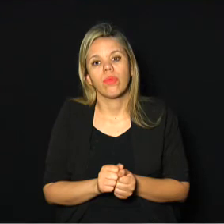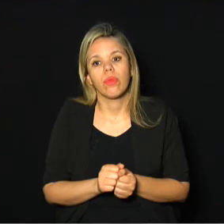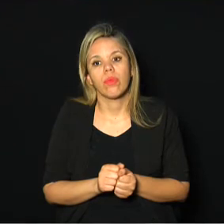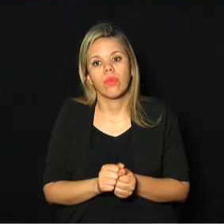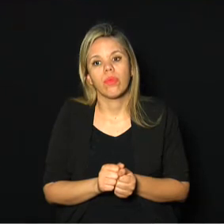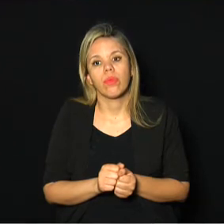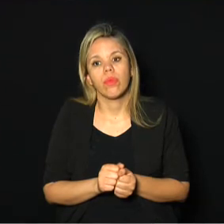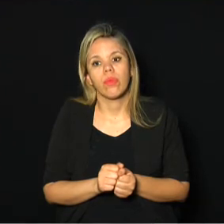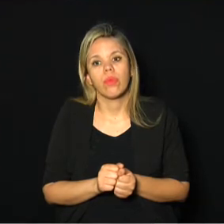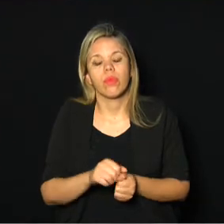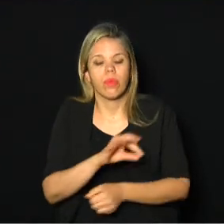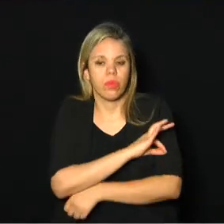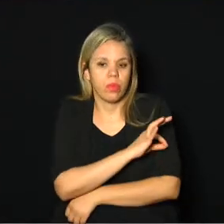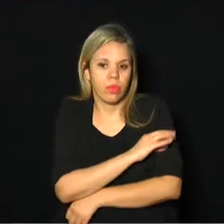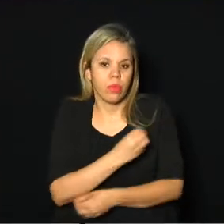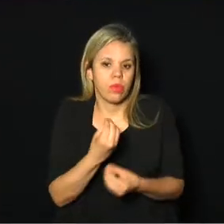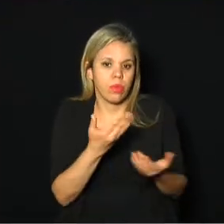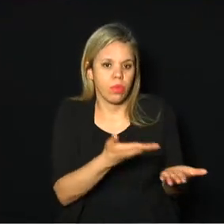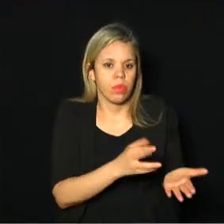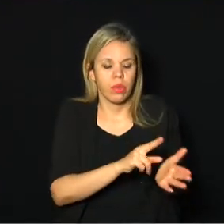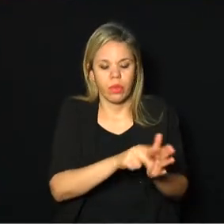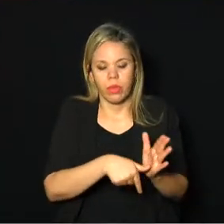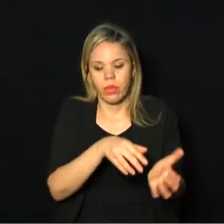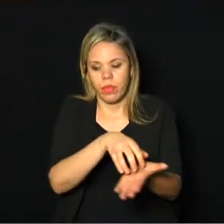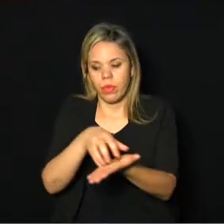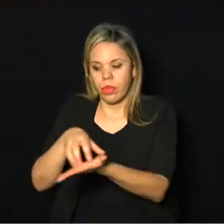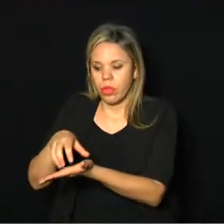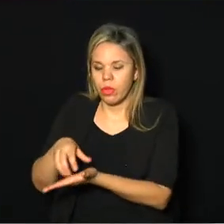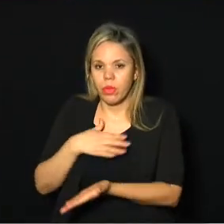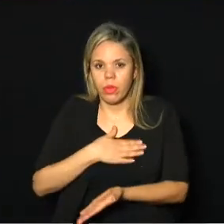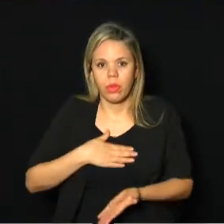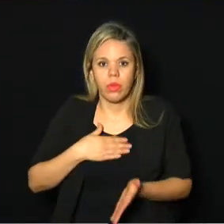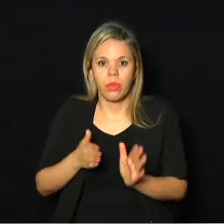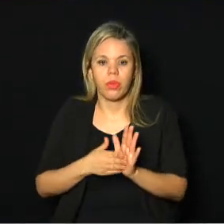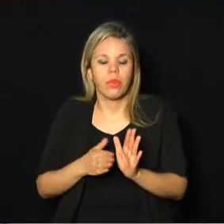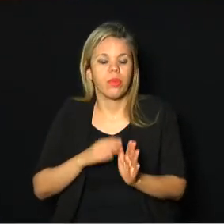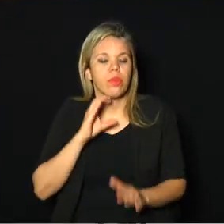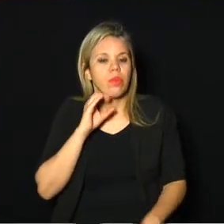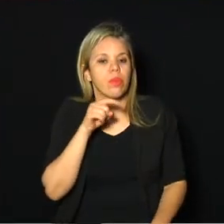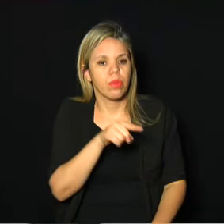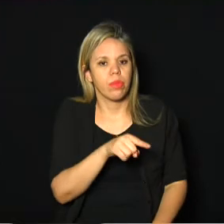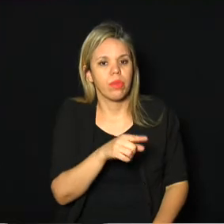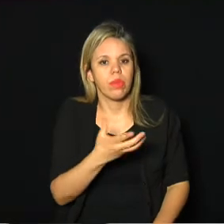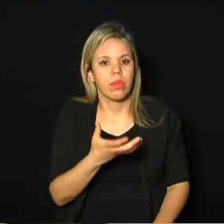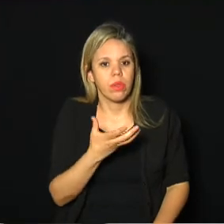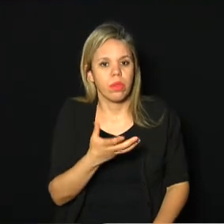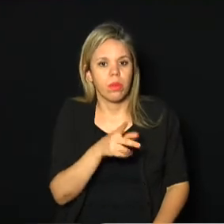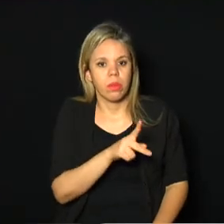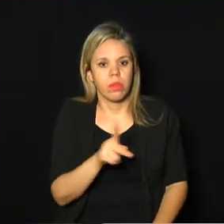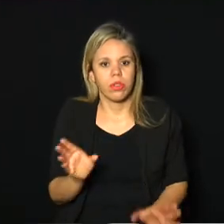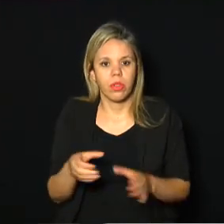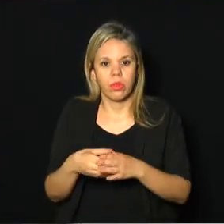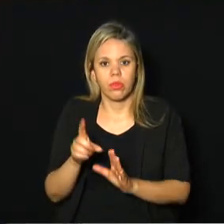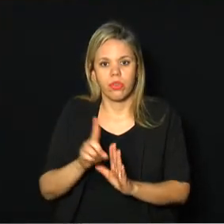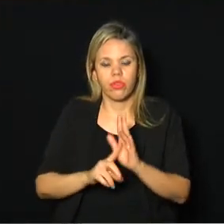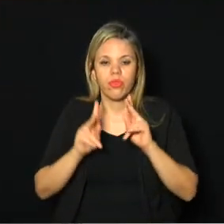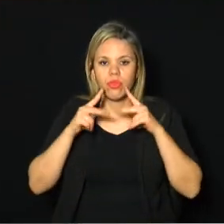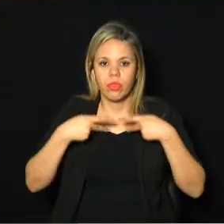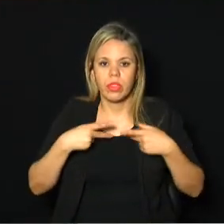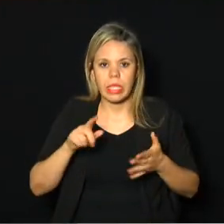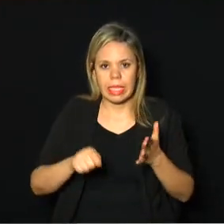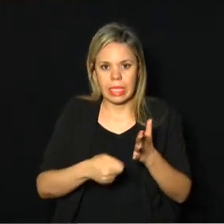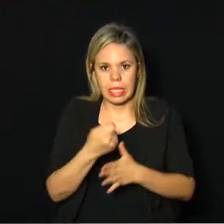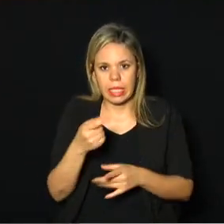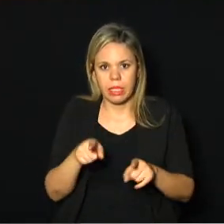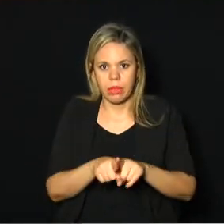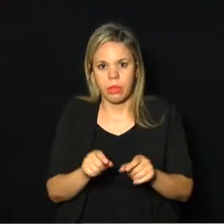o Executivo e para os outros órgãos. Eu gostaria de propor, vereador Carlão, se você, como presidente da Comissão de Direitos Humanos, quiser assinar também, podemos